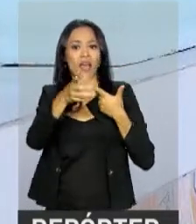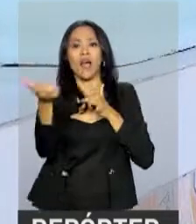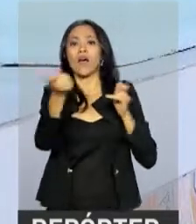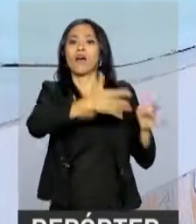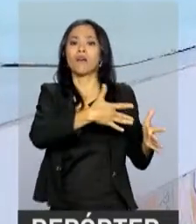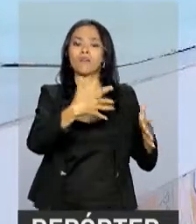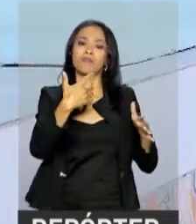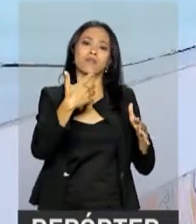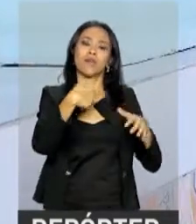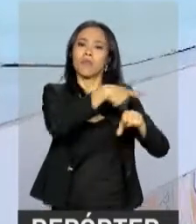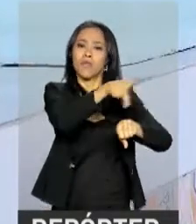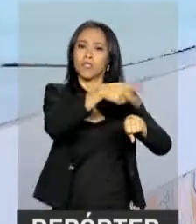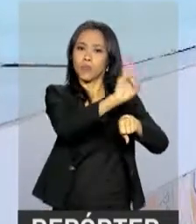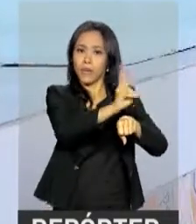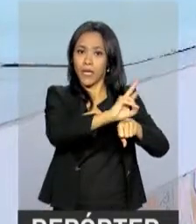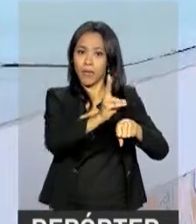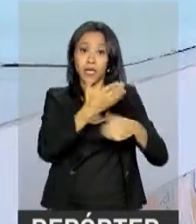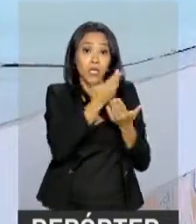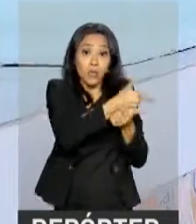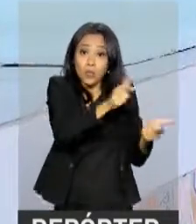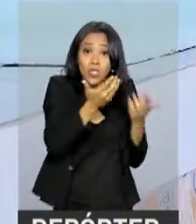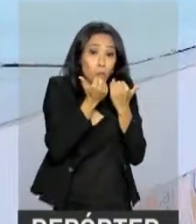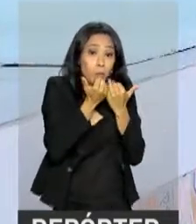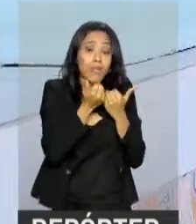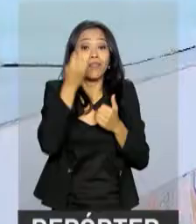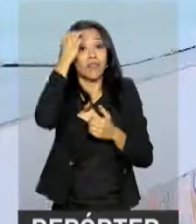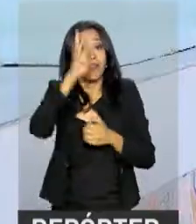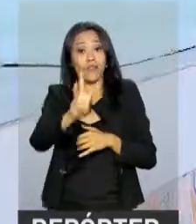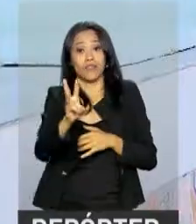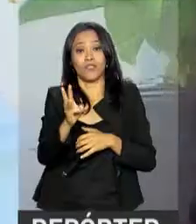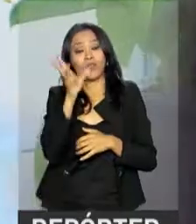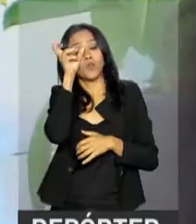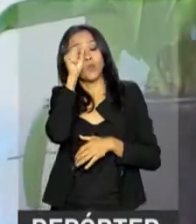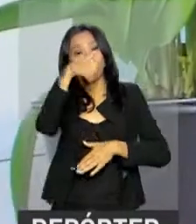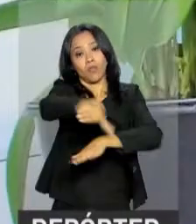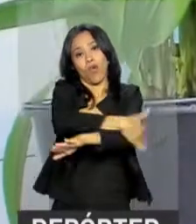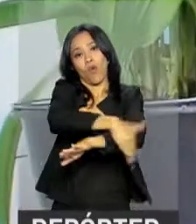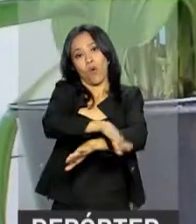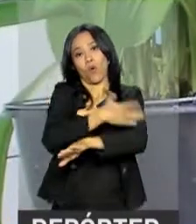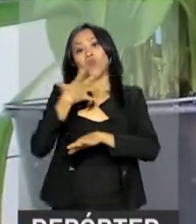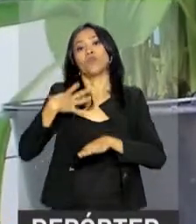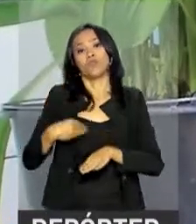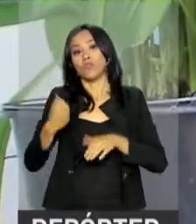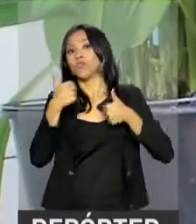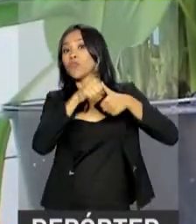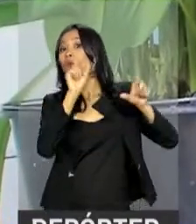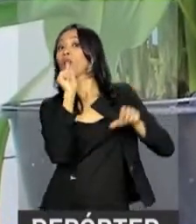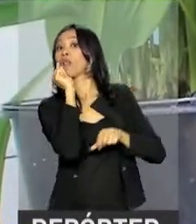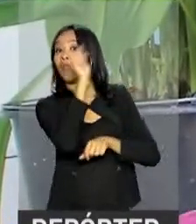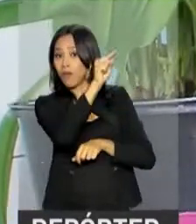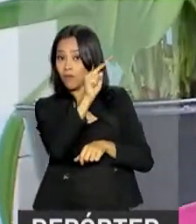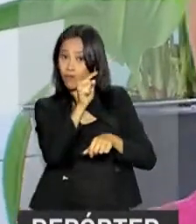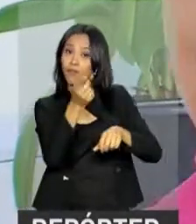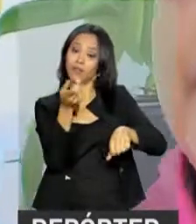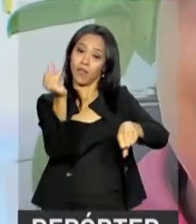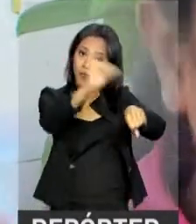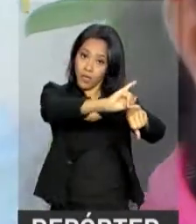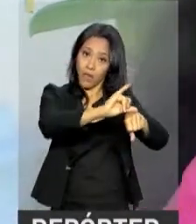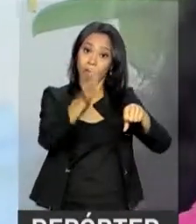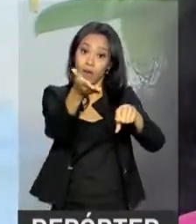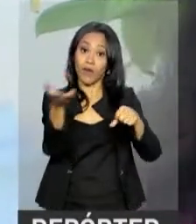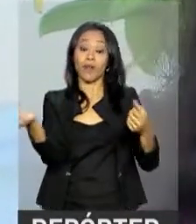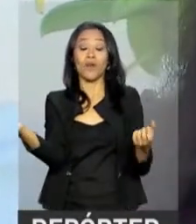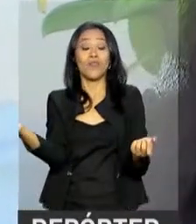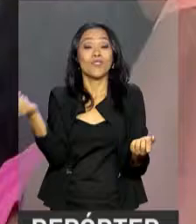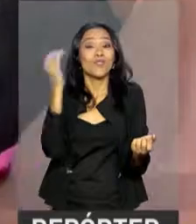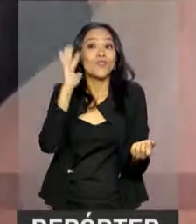comer chegou a passar três dias dormindo na rua com as filhas eo marido em boa vista no novo abrigo sonha com um